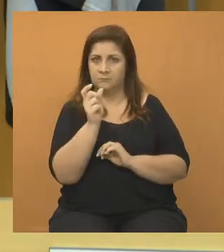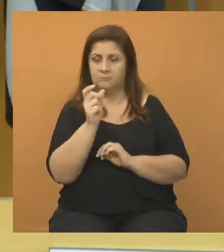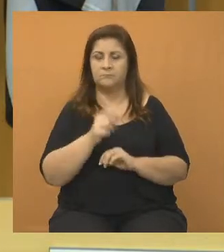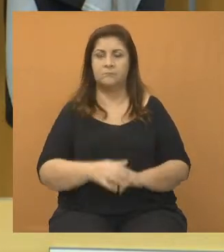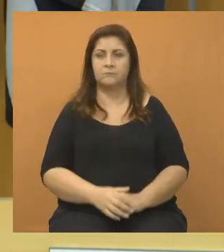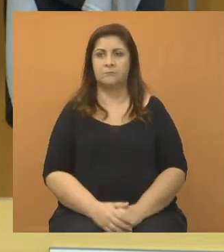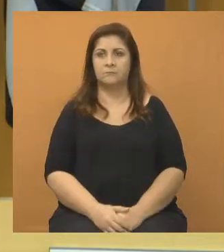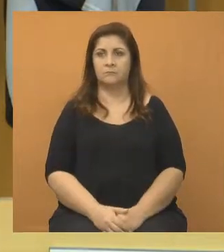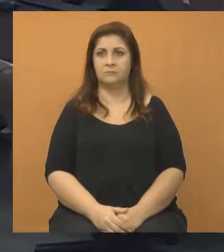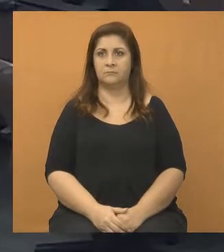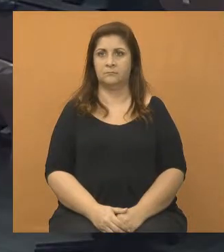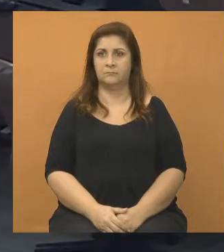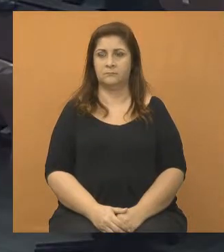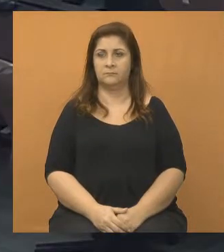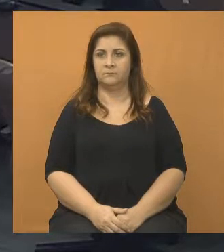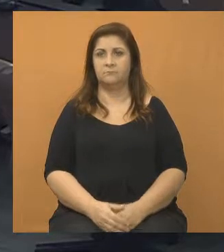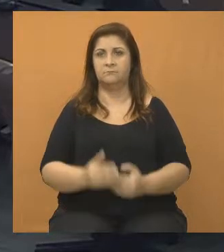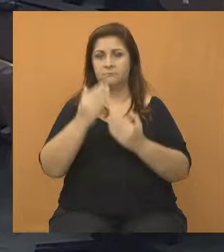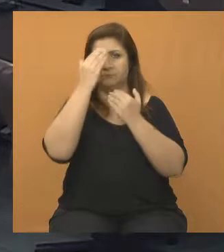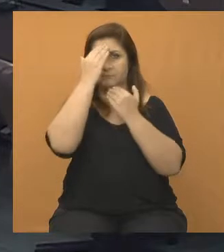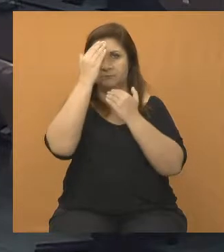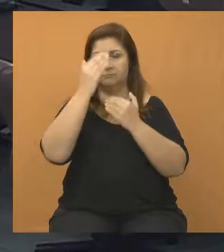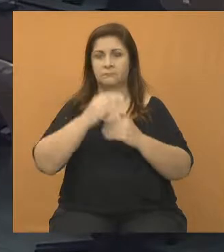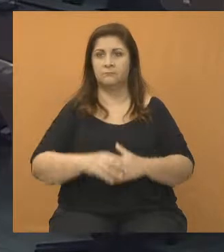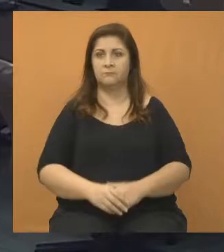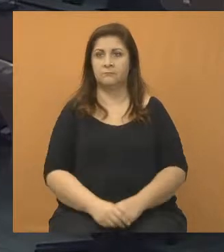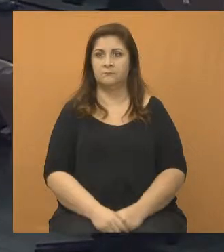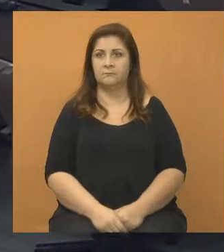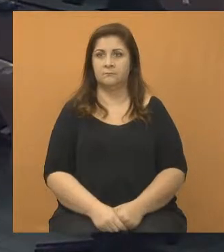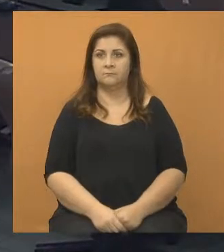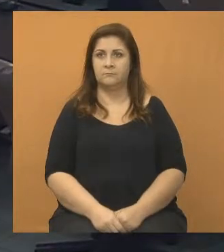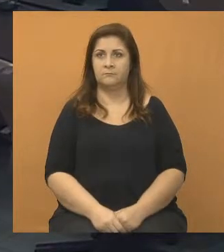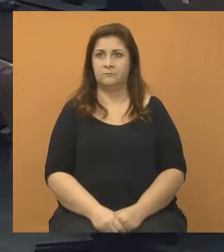pontos. Entendi. Obrigado, Celso.